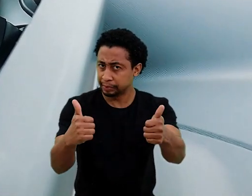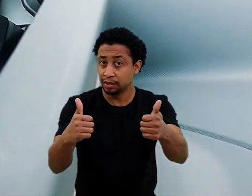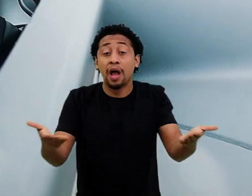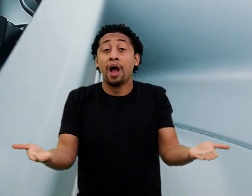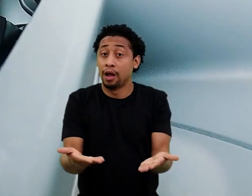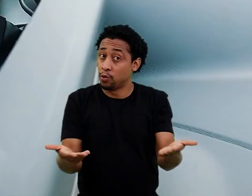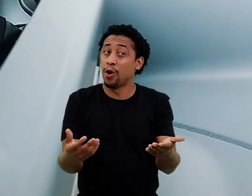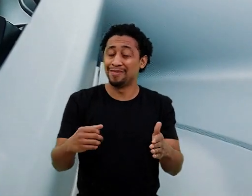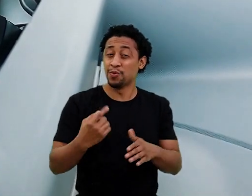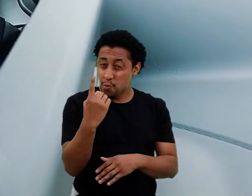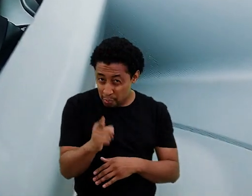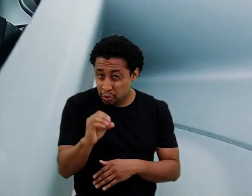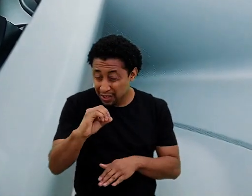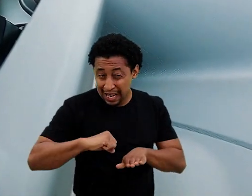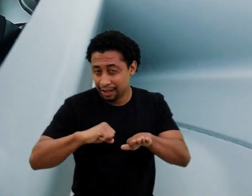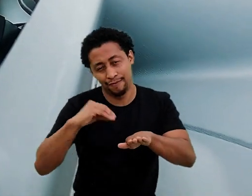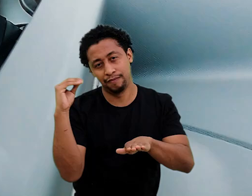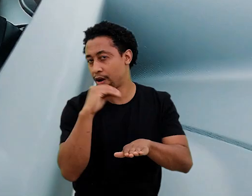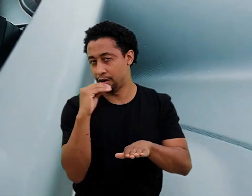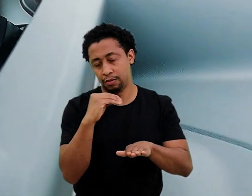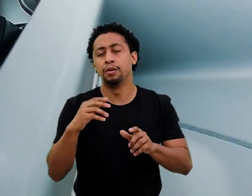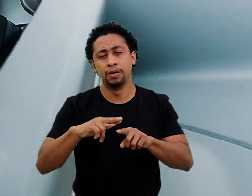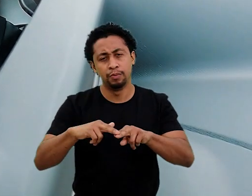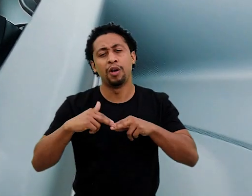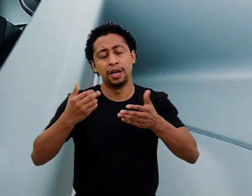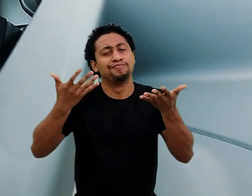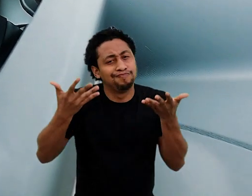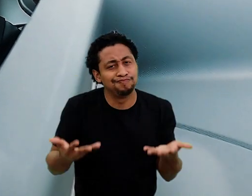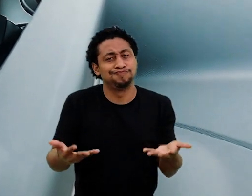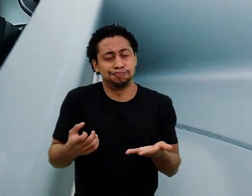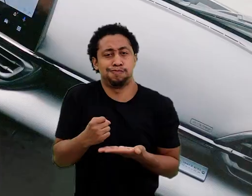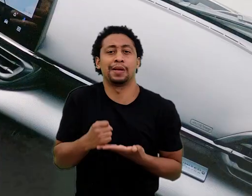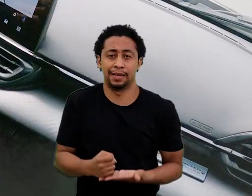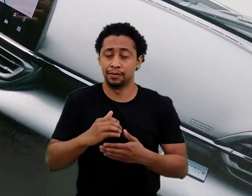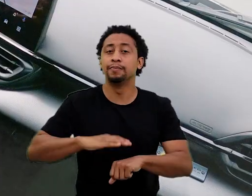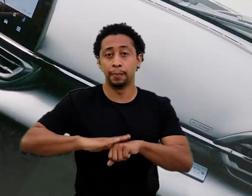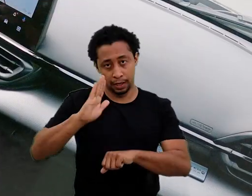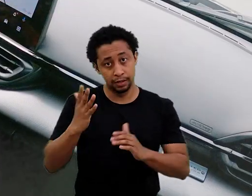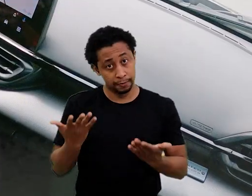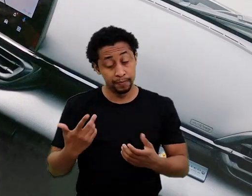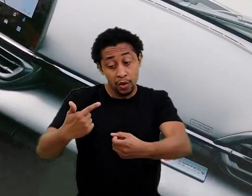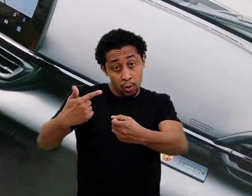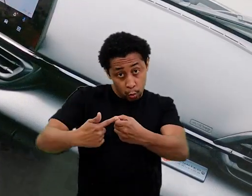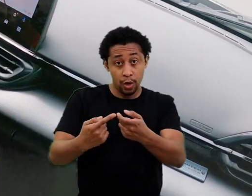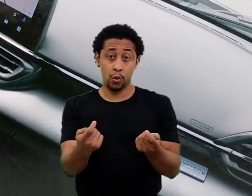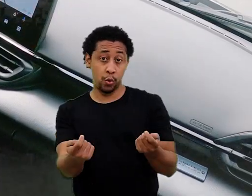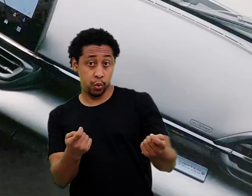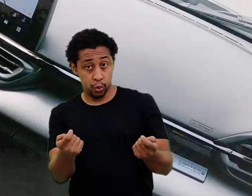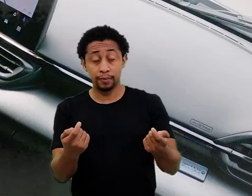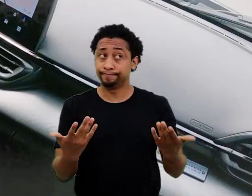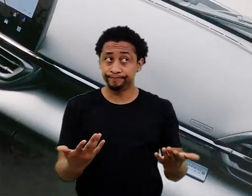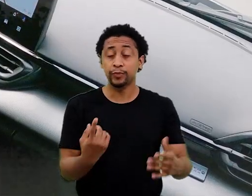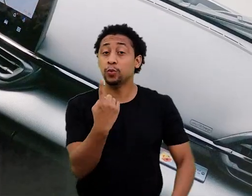já vai ter um pouco de déficit por essa questão aí desse peso a mais que a gente está carregando. Então em termos de consumo, ele vai ser